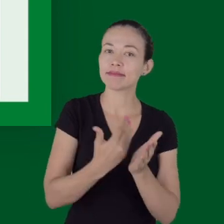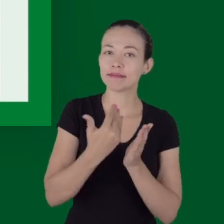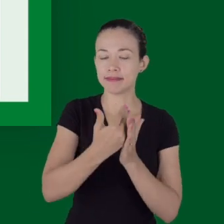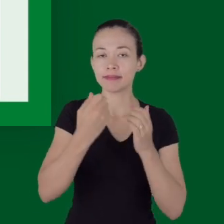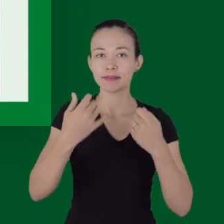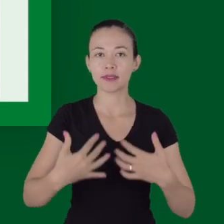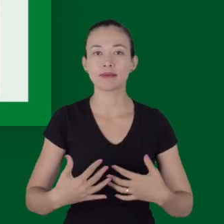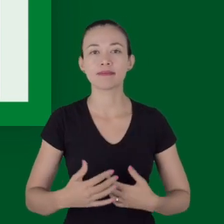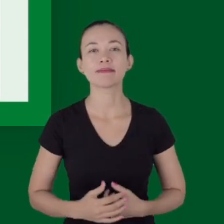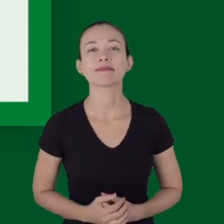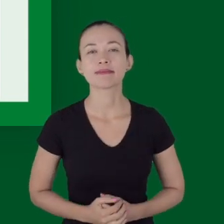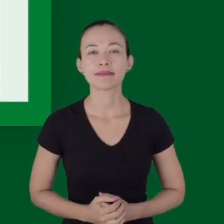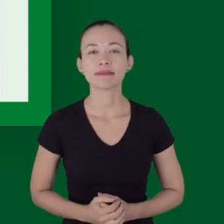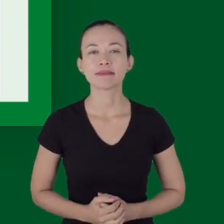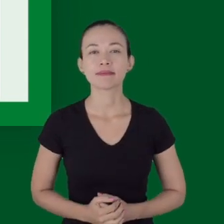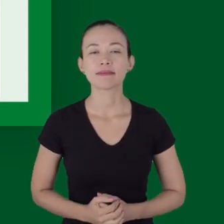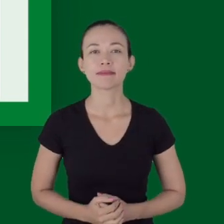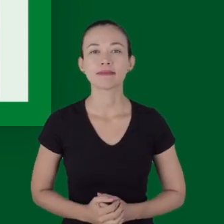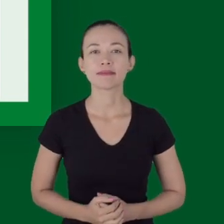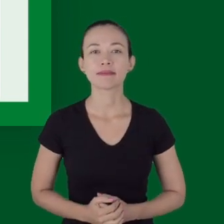cuidador, orientador da escola.